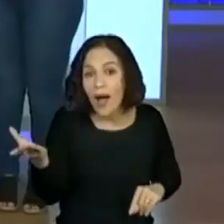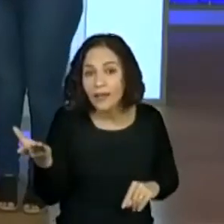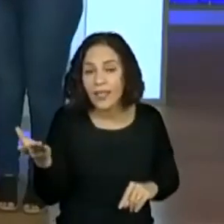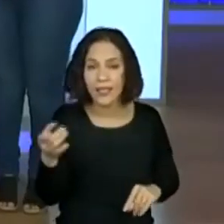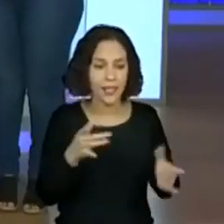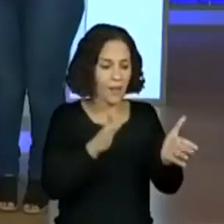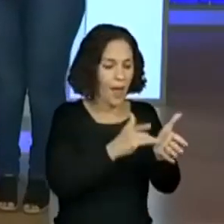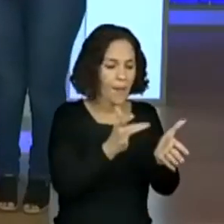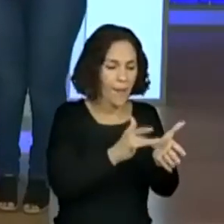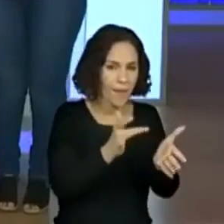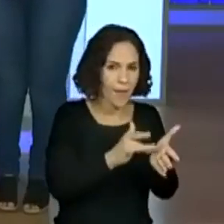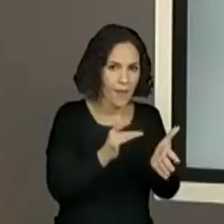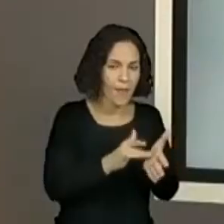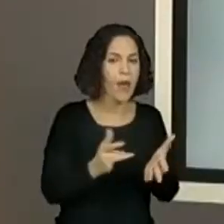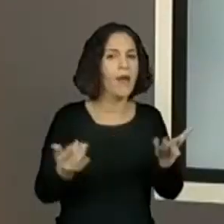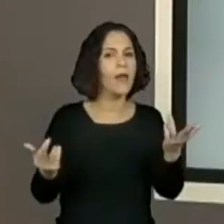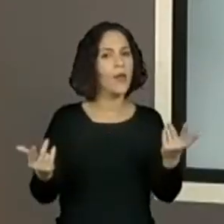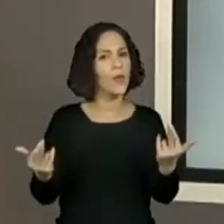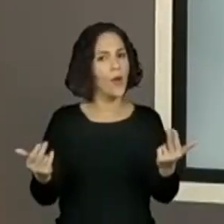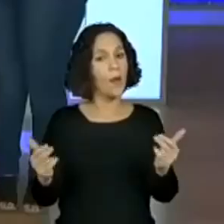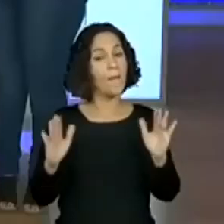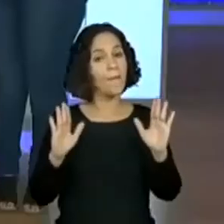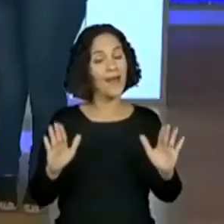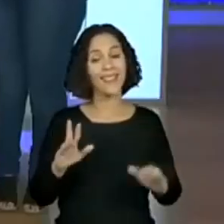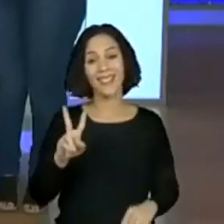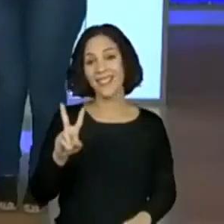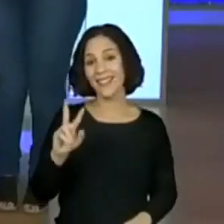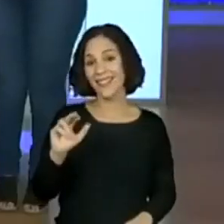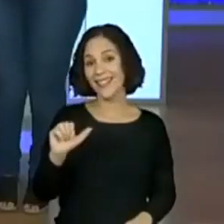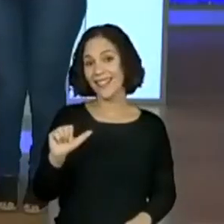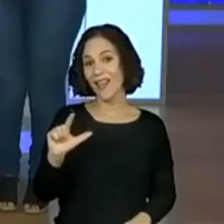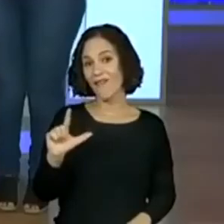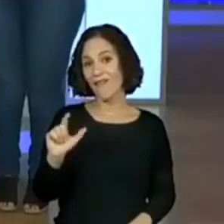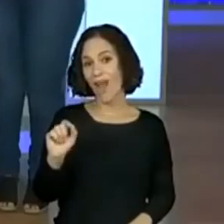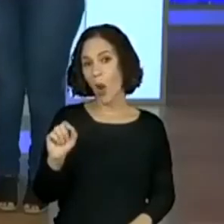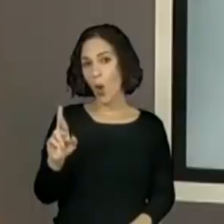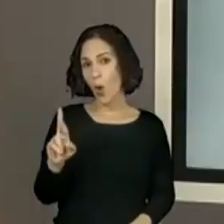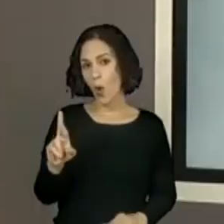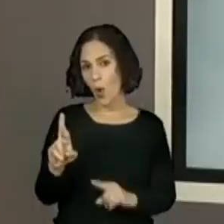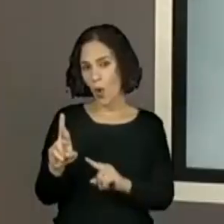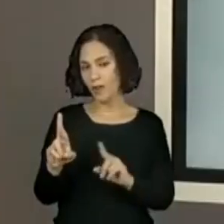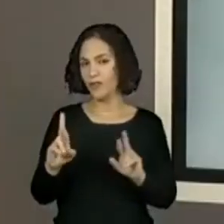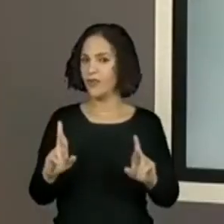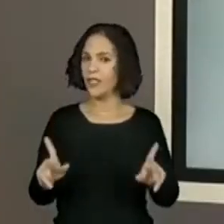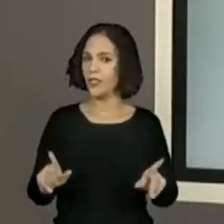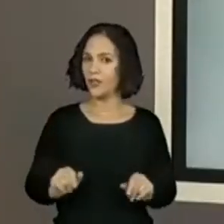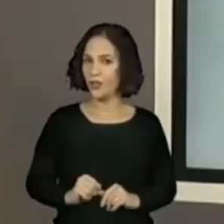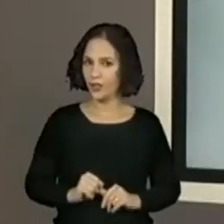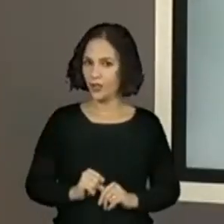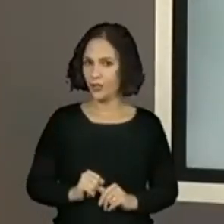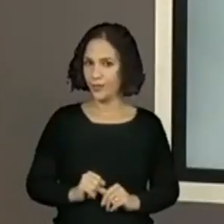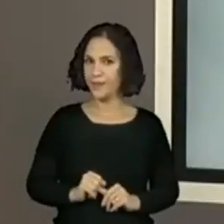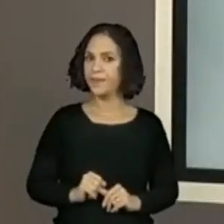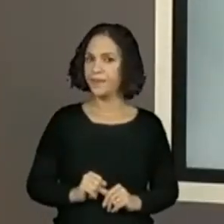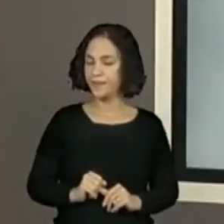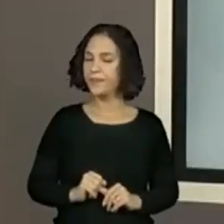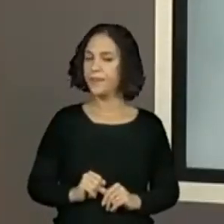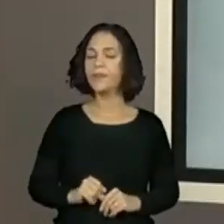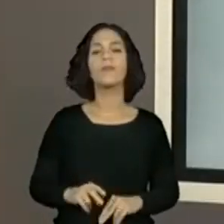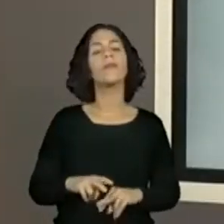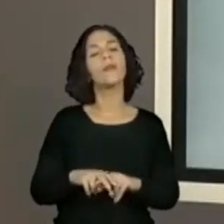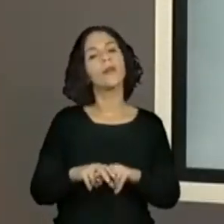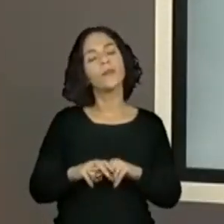notas. Mas isso... Isso não quer dizer que tem o mesmo... Exato. Por isso a professora chamou atenção nisso. A questão